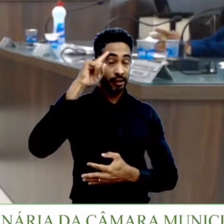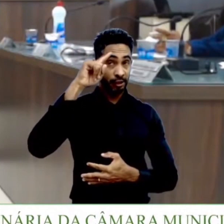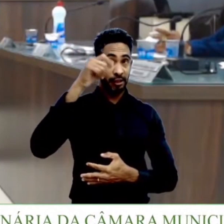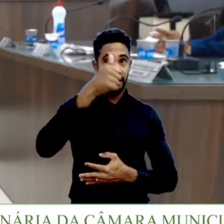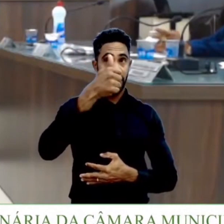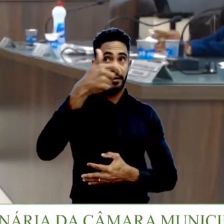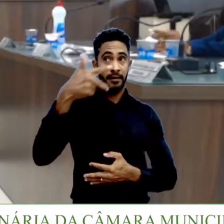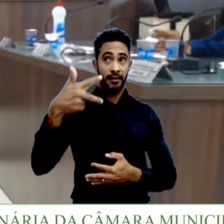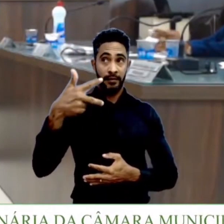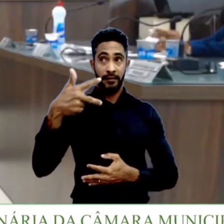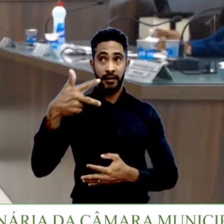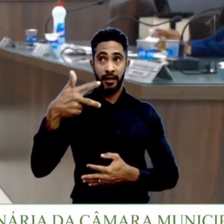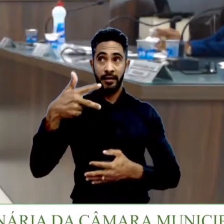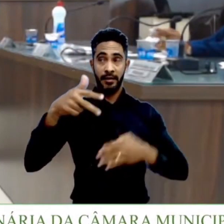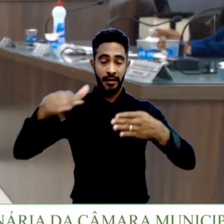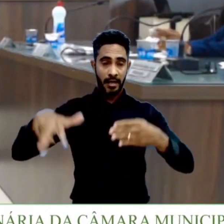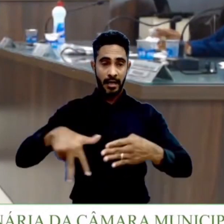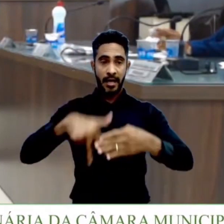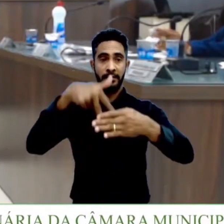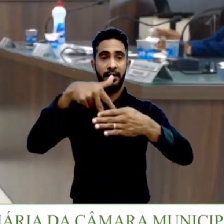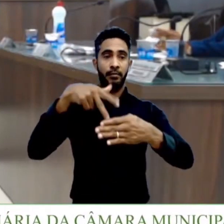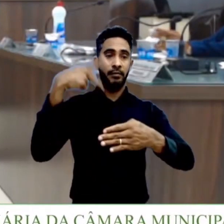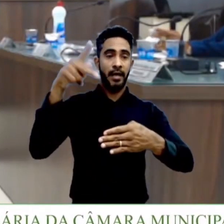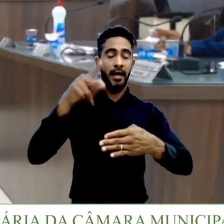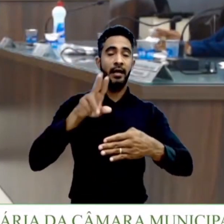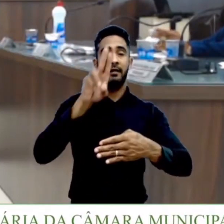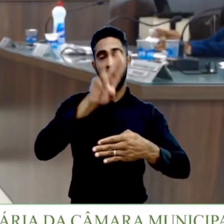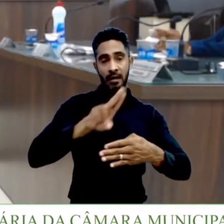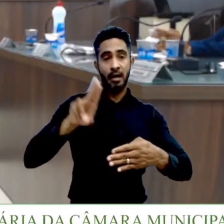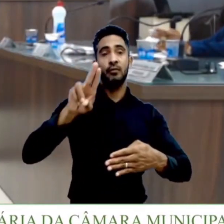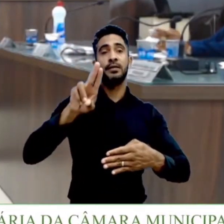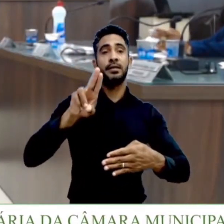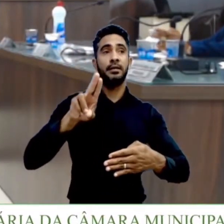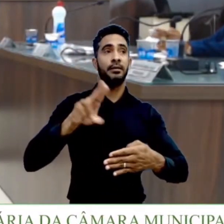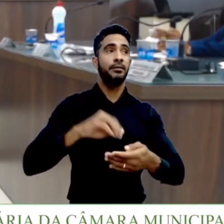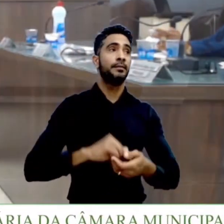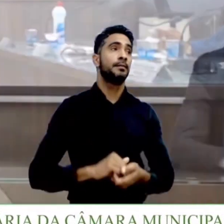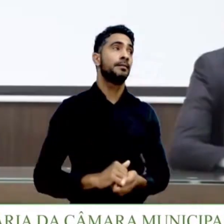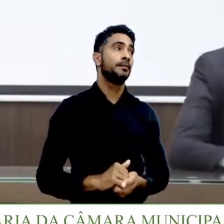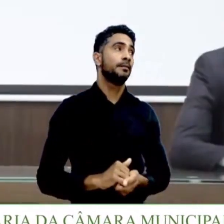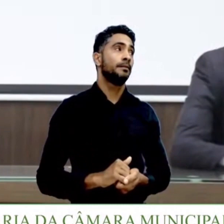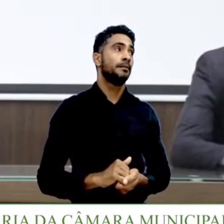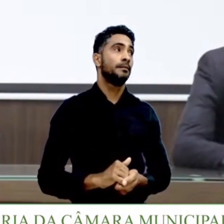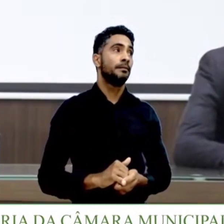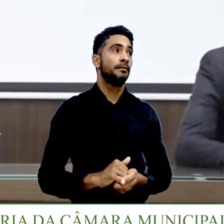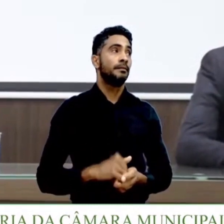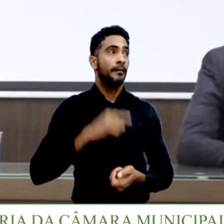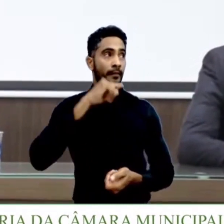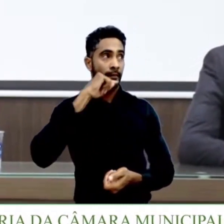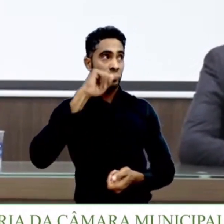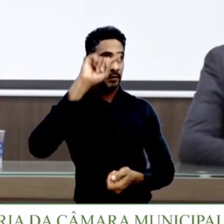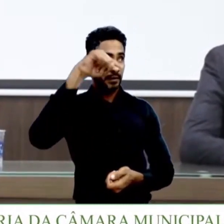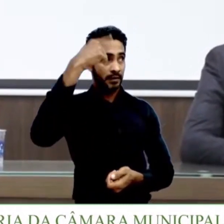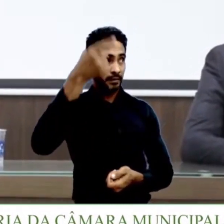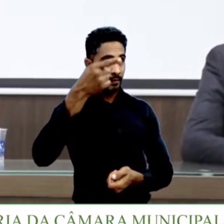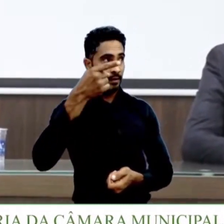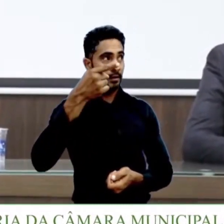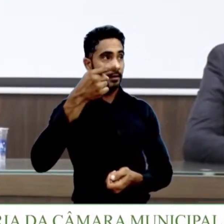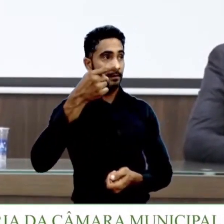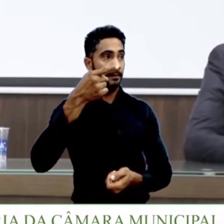13, a tribuna vai estar aberta para ela fazer uma explanação aí também. E na semana que vem,